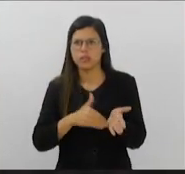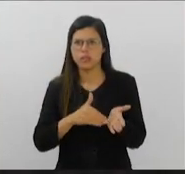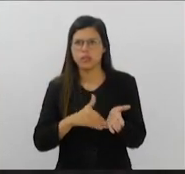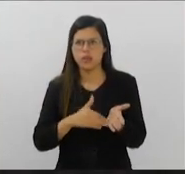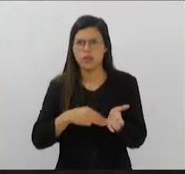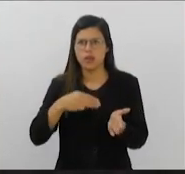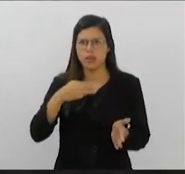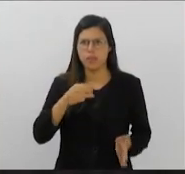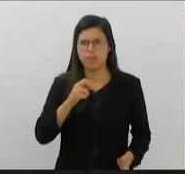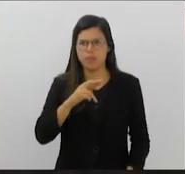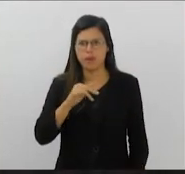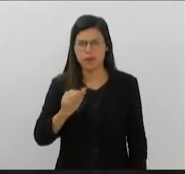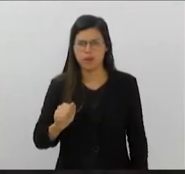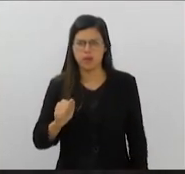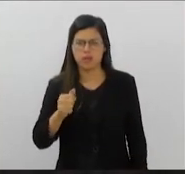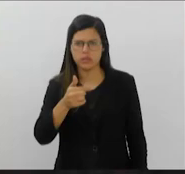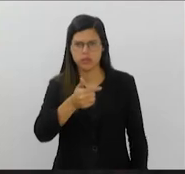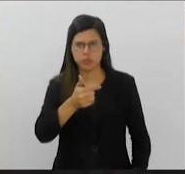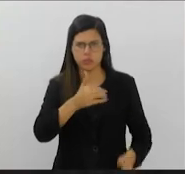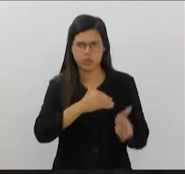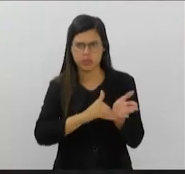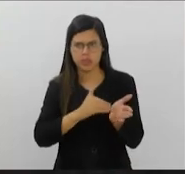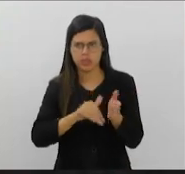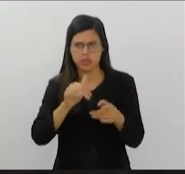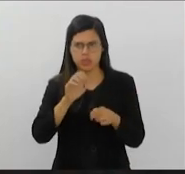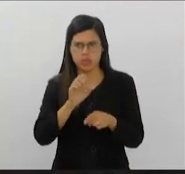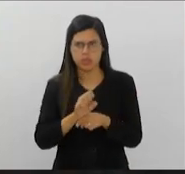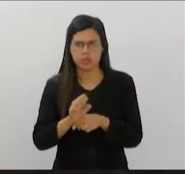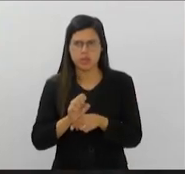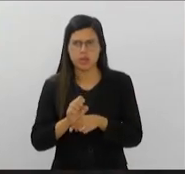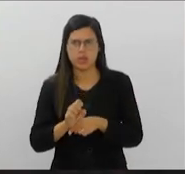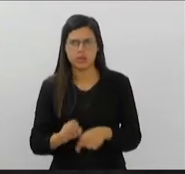Iekimoto, subsecretária de Estado de...